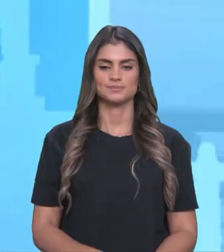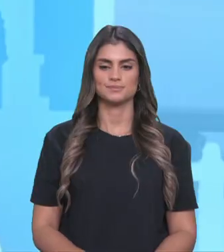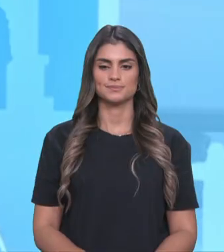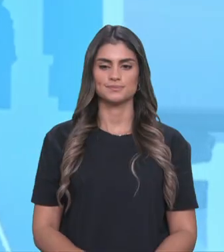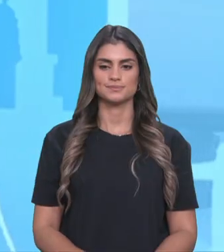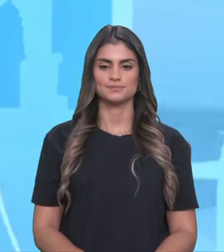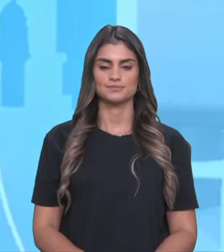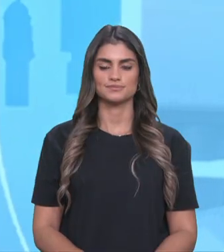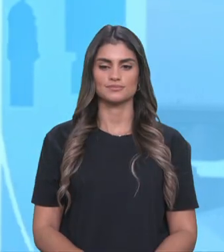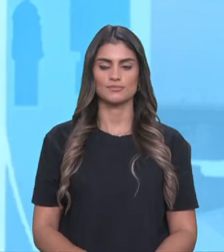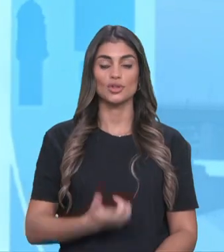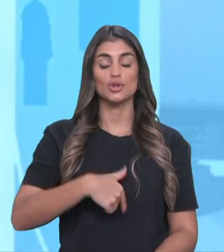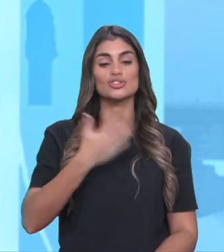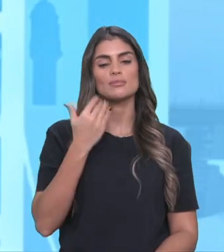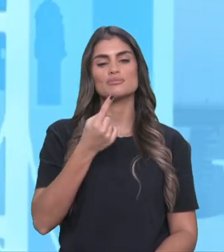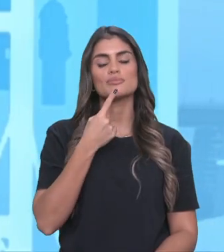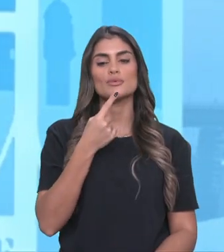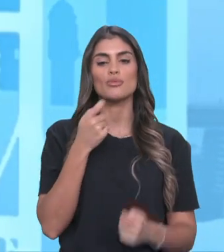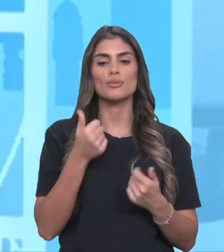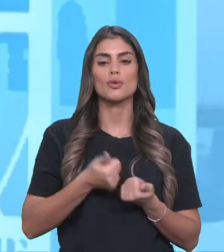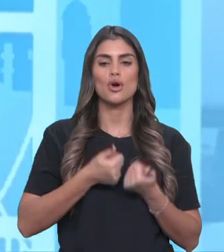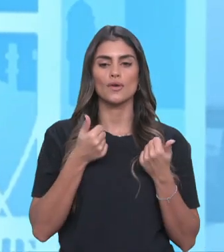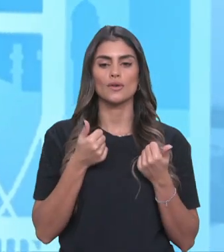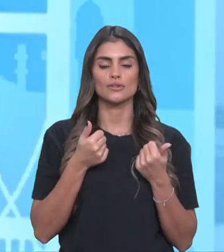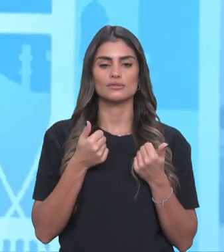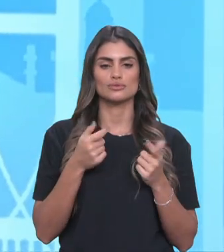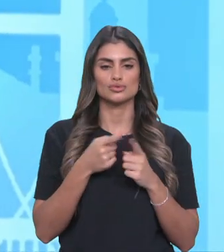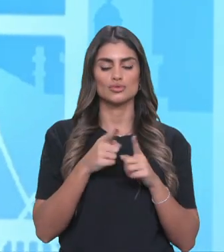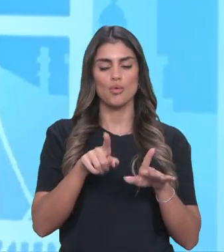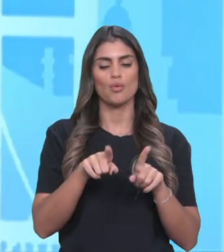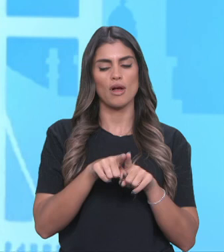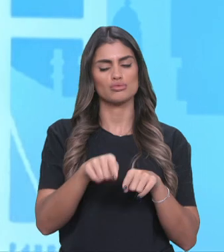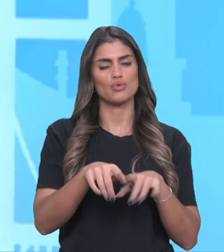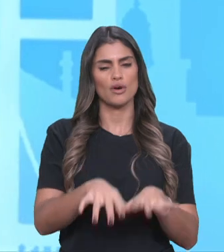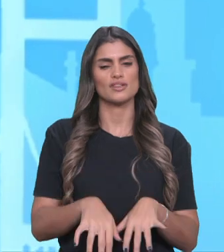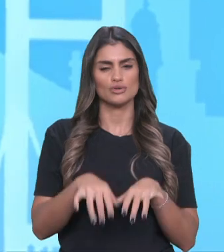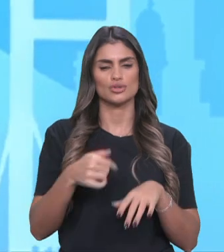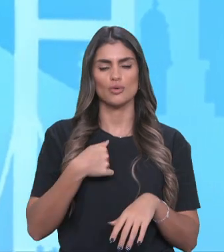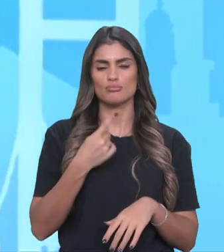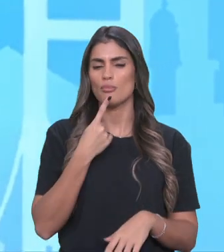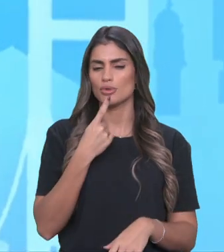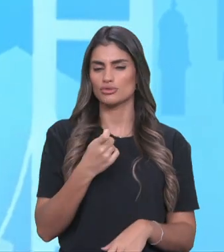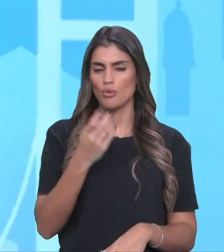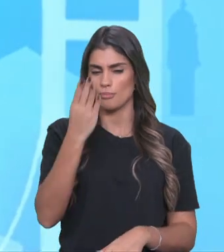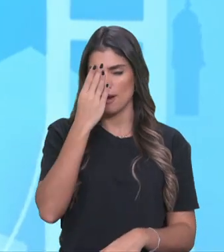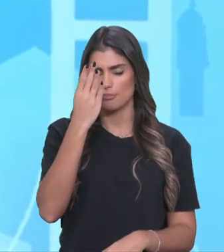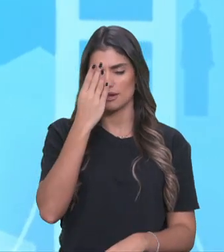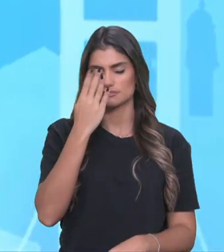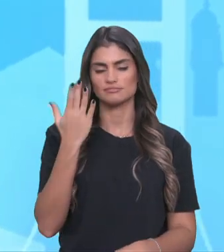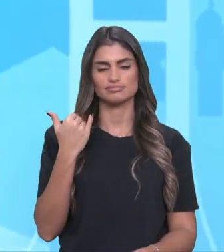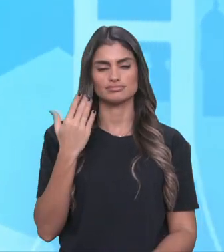Para tentarmos perceber um bocadinho mais o sentido destes congressos, eu ia recorrer aqui a uma pergunta que o Papa Francisco